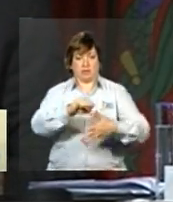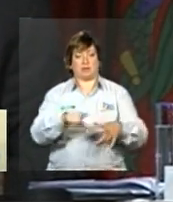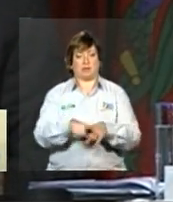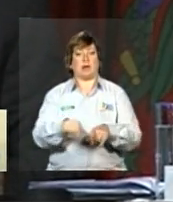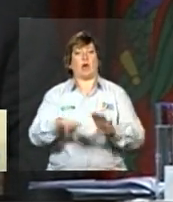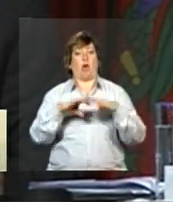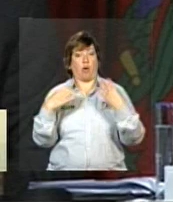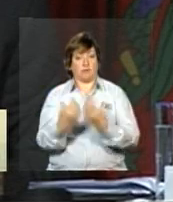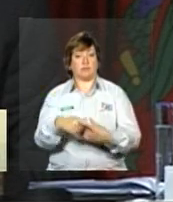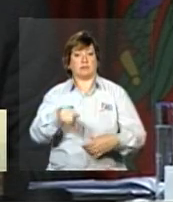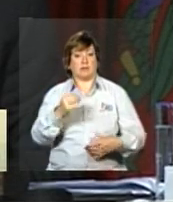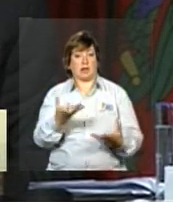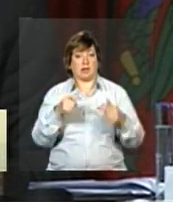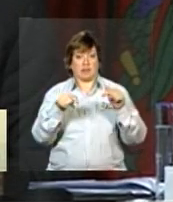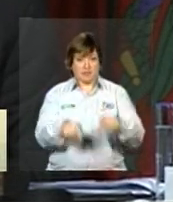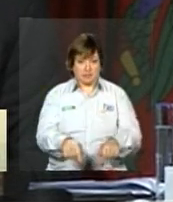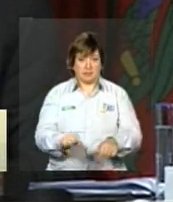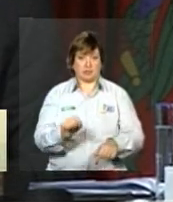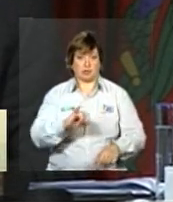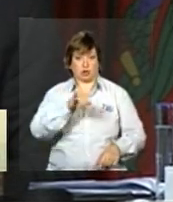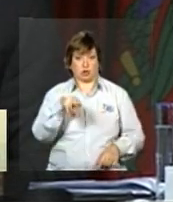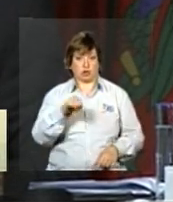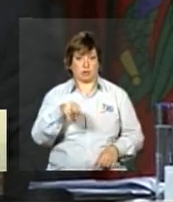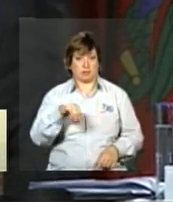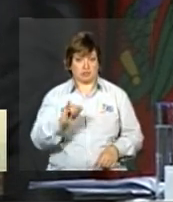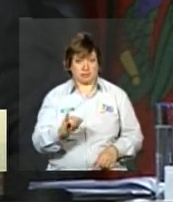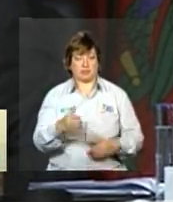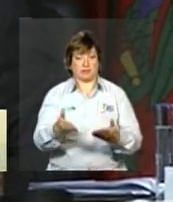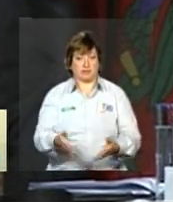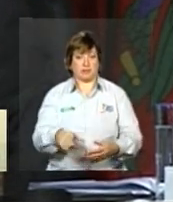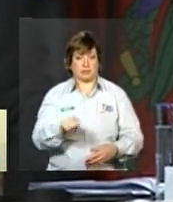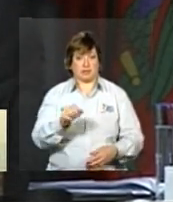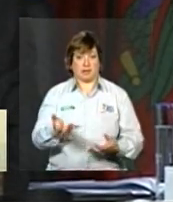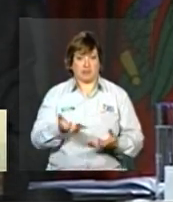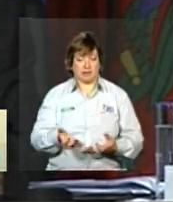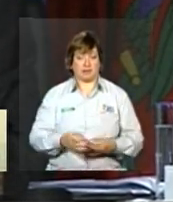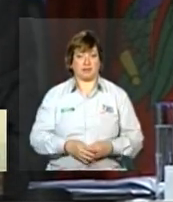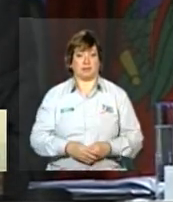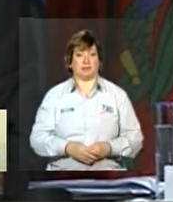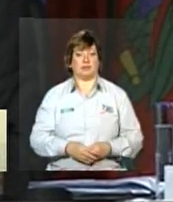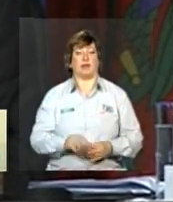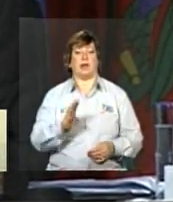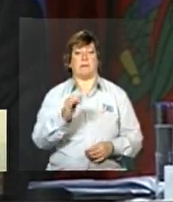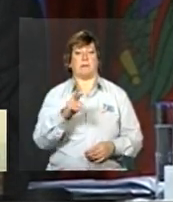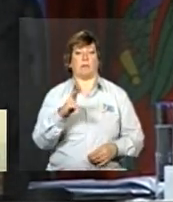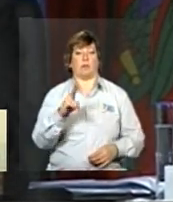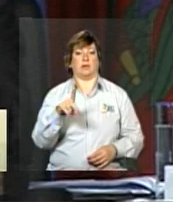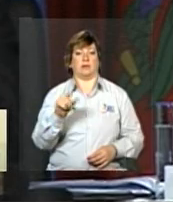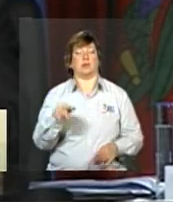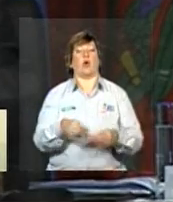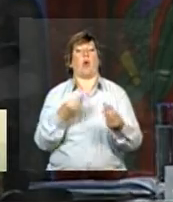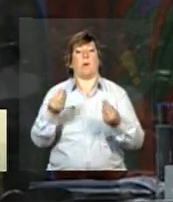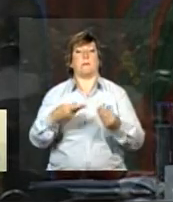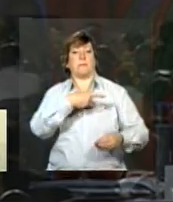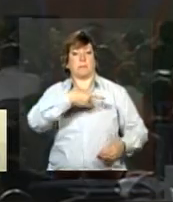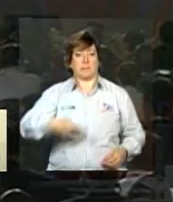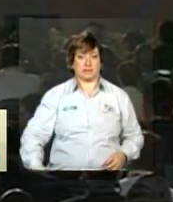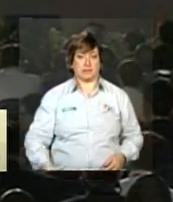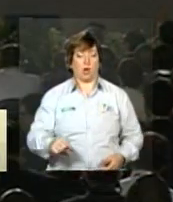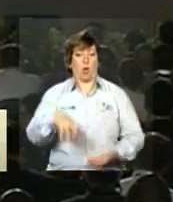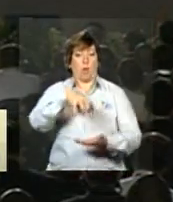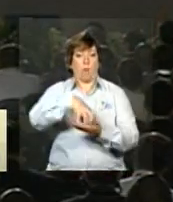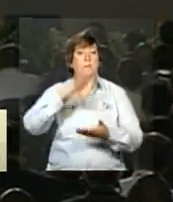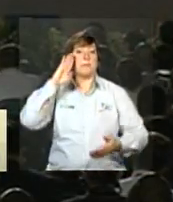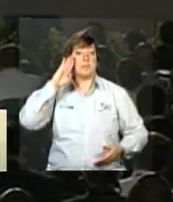conferência deseja eleger Sua Excelência John Ash, de Antigua e Barbuda, como presidente do